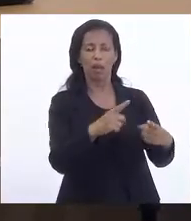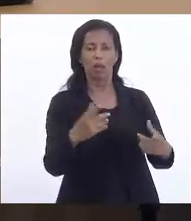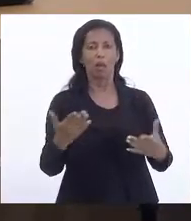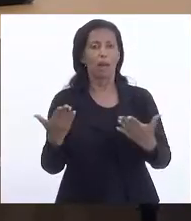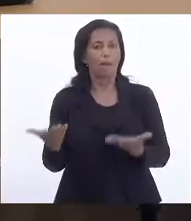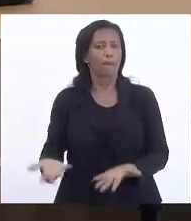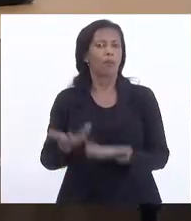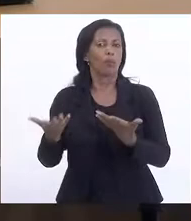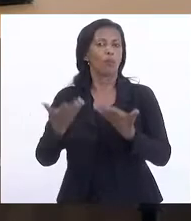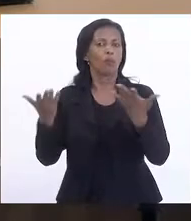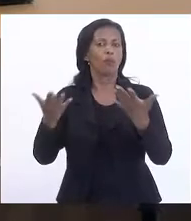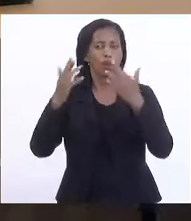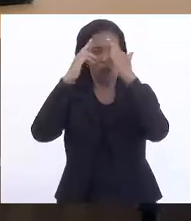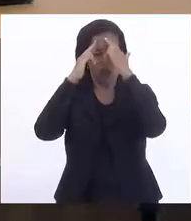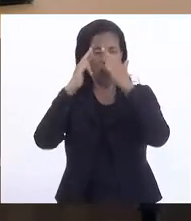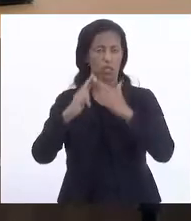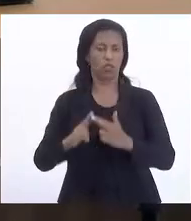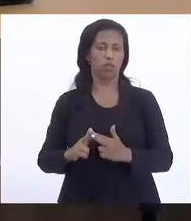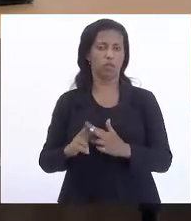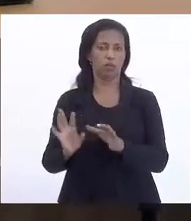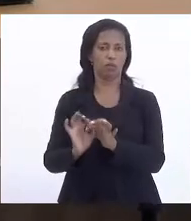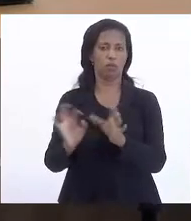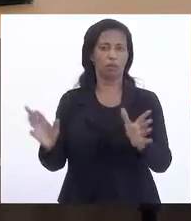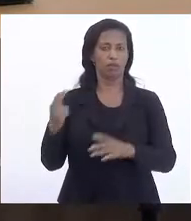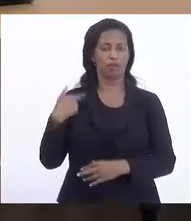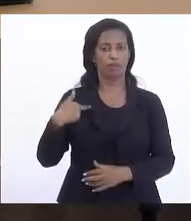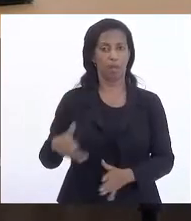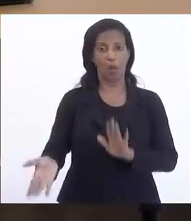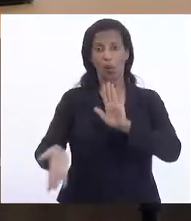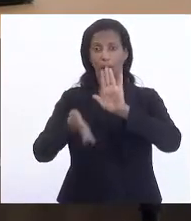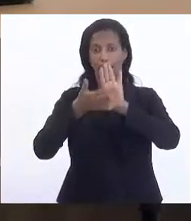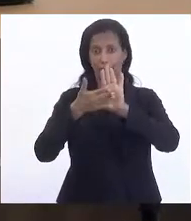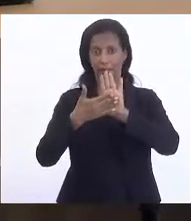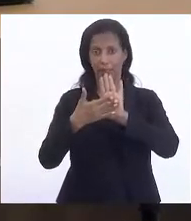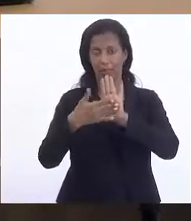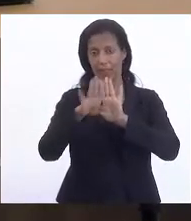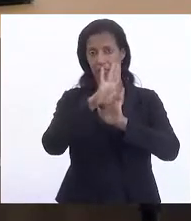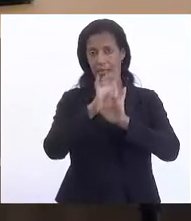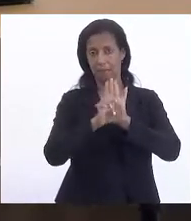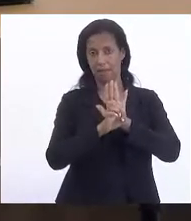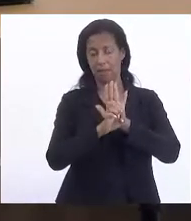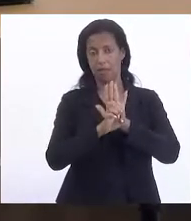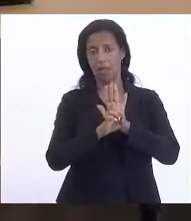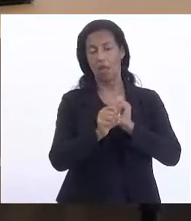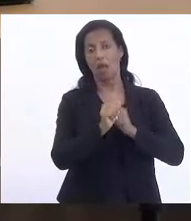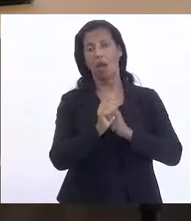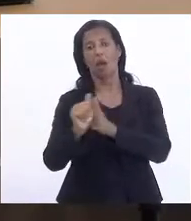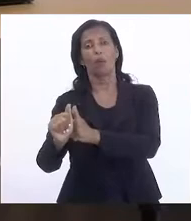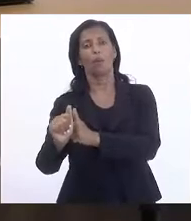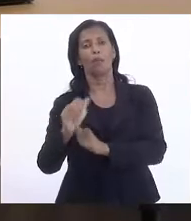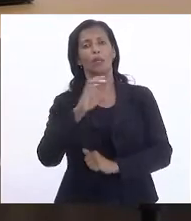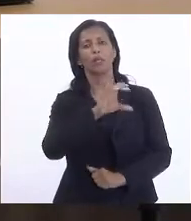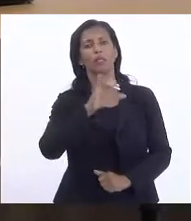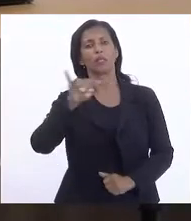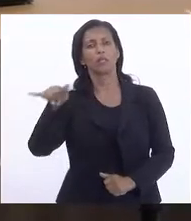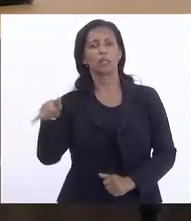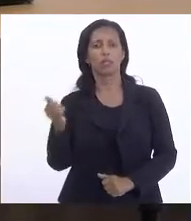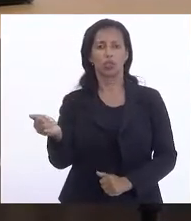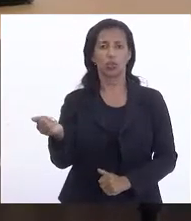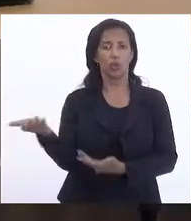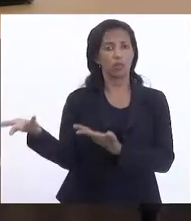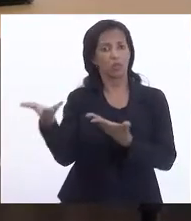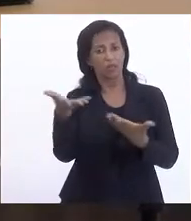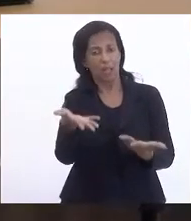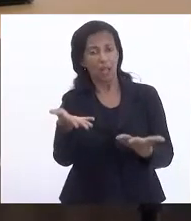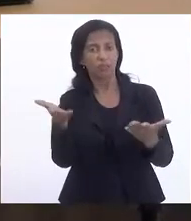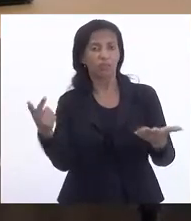respeito à liberdade religiosa. O parecer em relação às emendas acompanha o parecer da CCJ, dado que foi